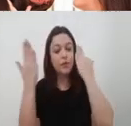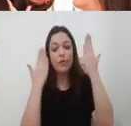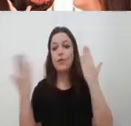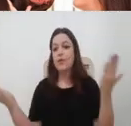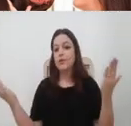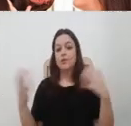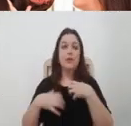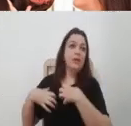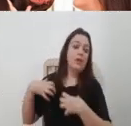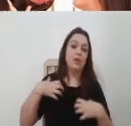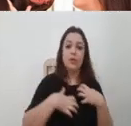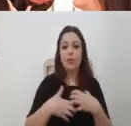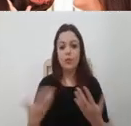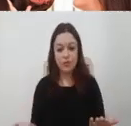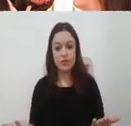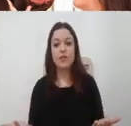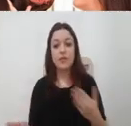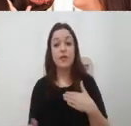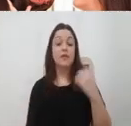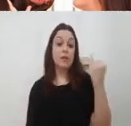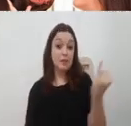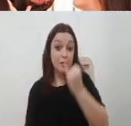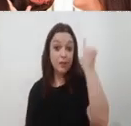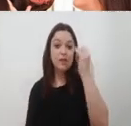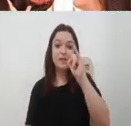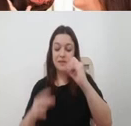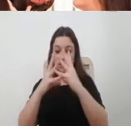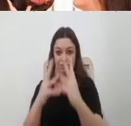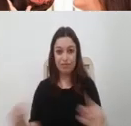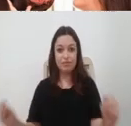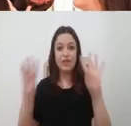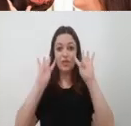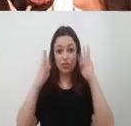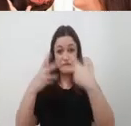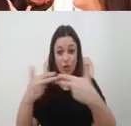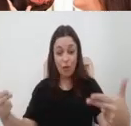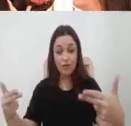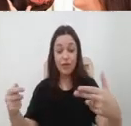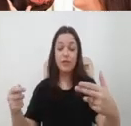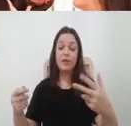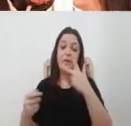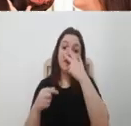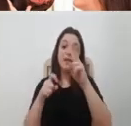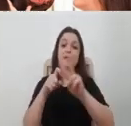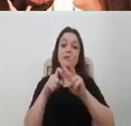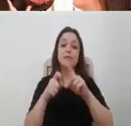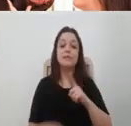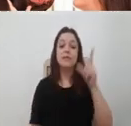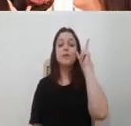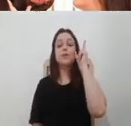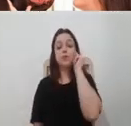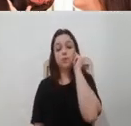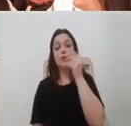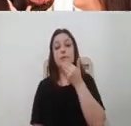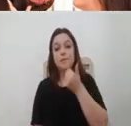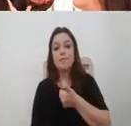diversos problemas psicológicos, né? Então, uma vez que esses casos são